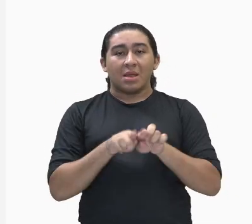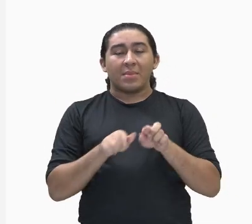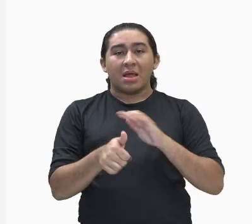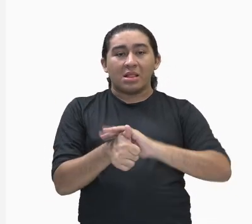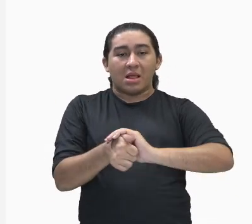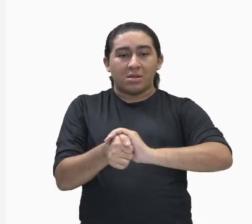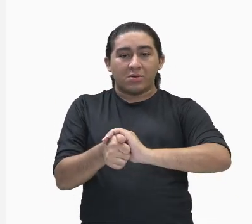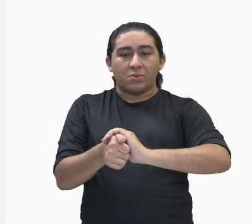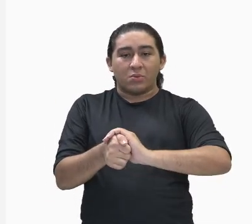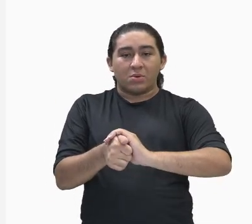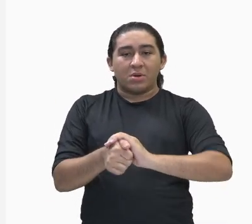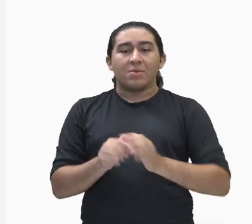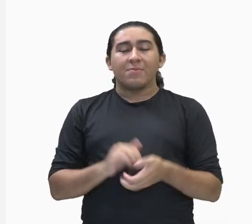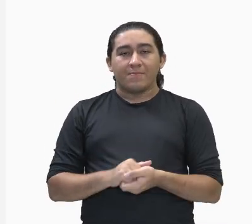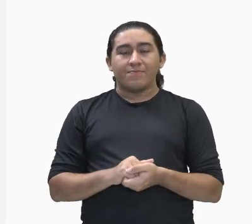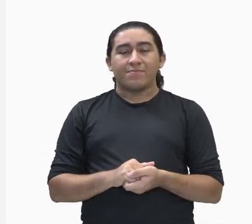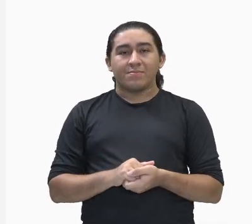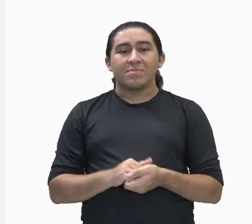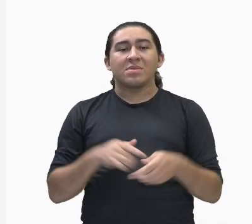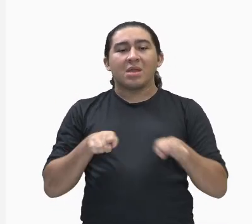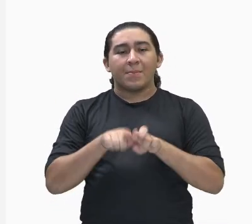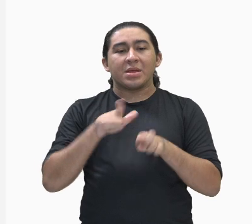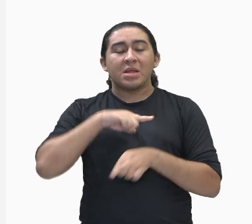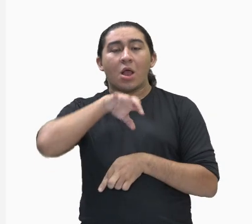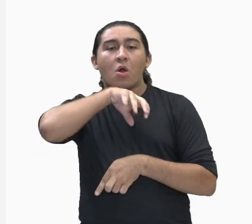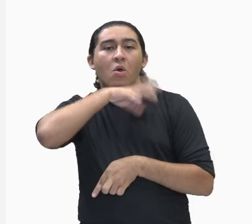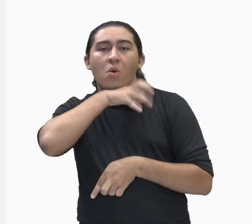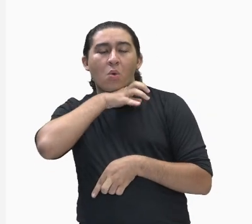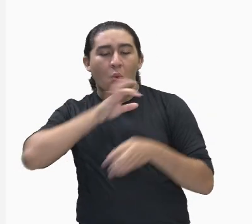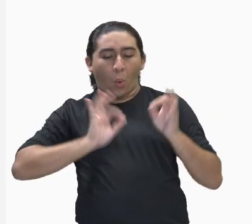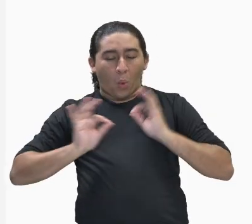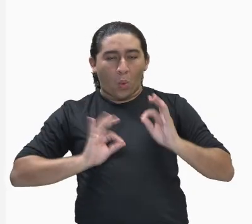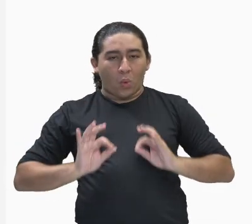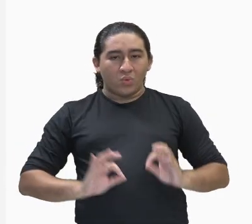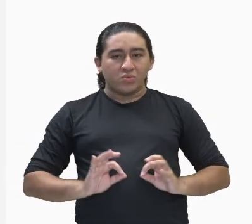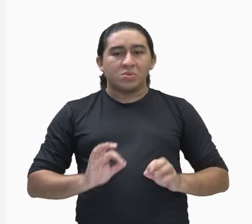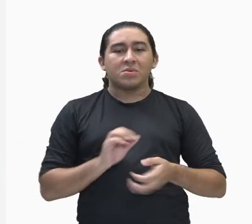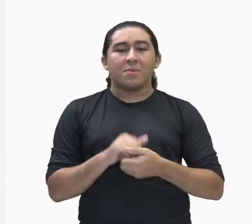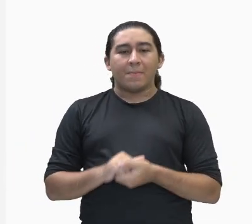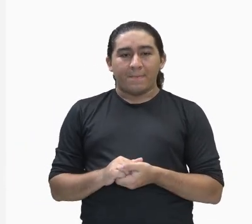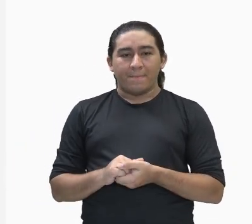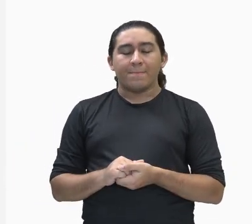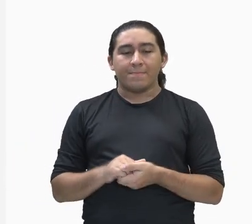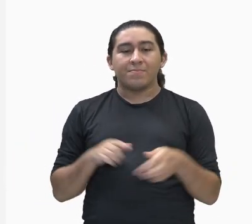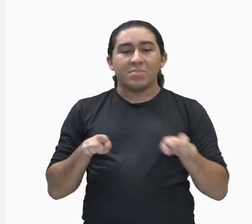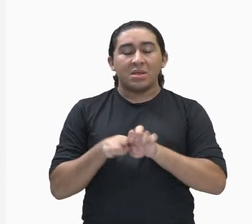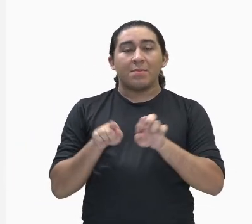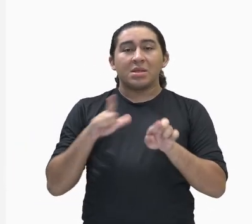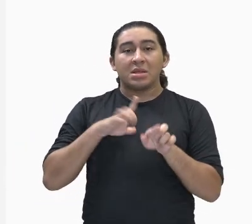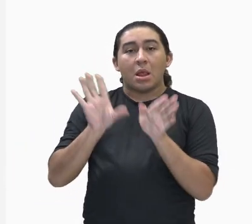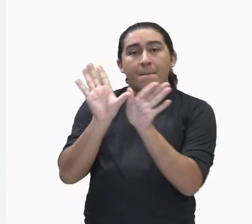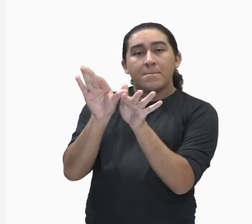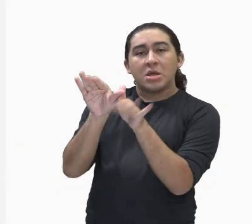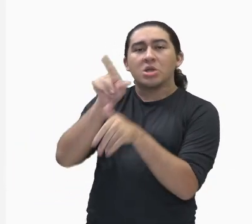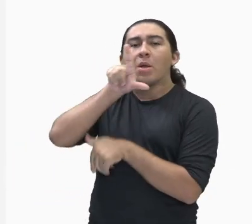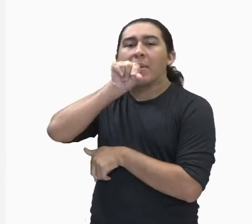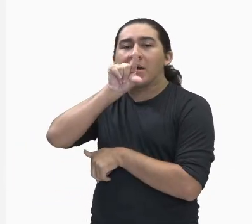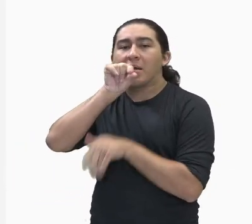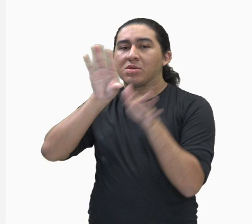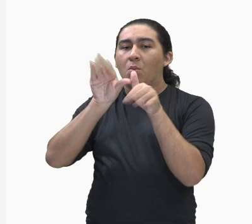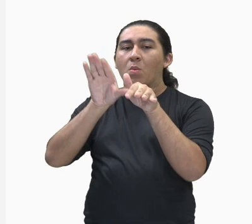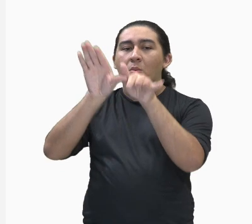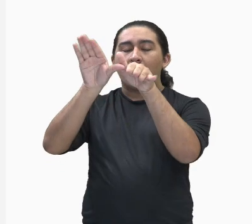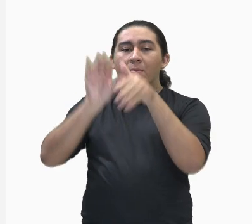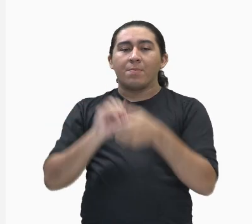tartaruga, jaguar é onça, ou jaguar também, né? E aí nós temos bird, que é pássaro, bird.